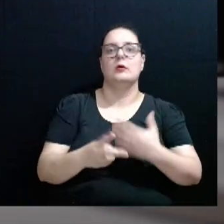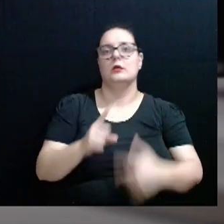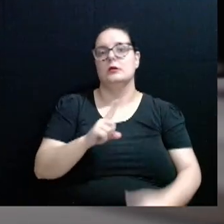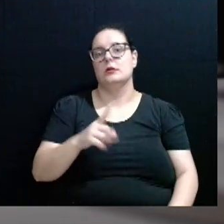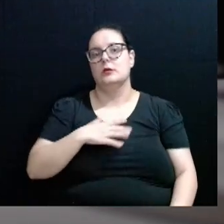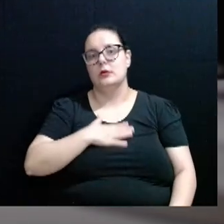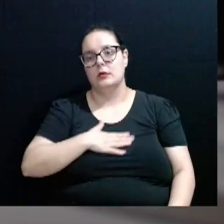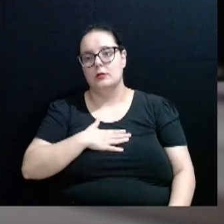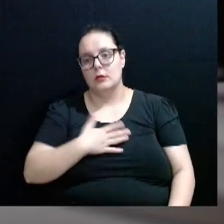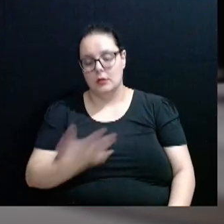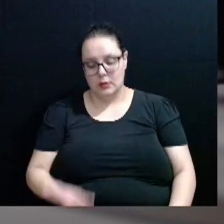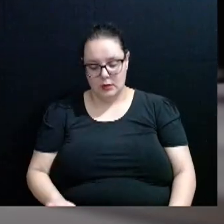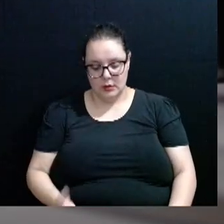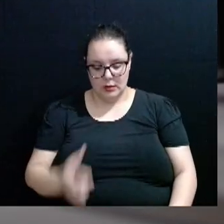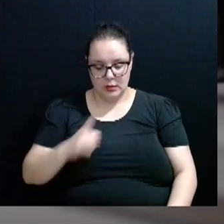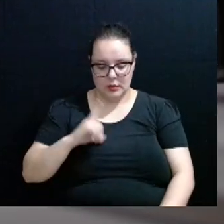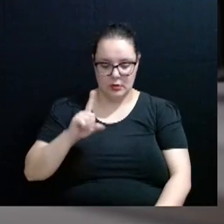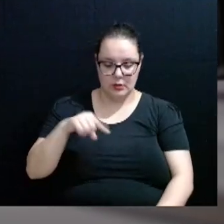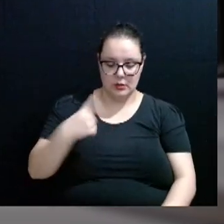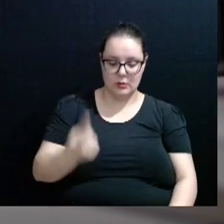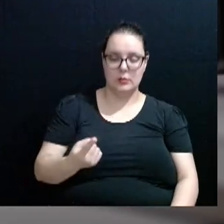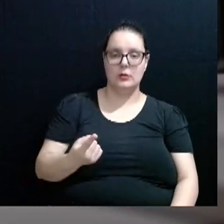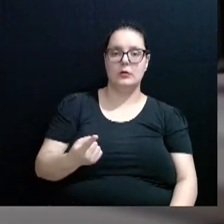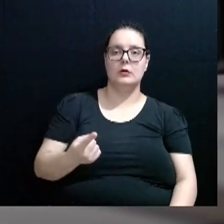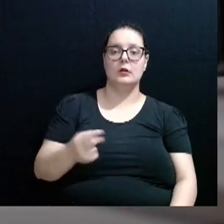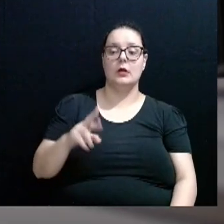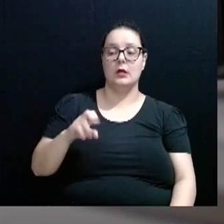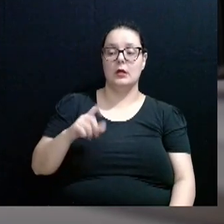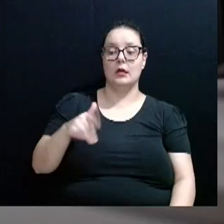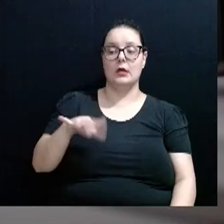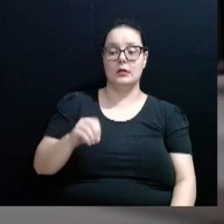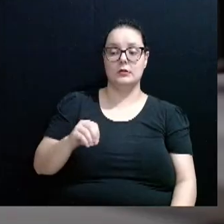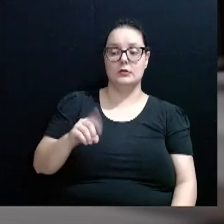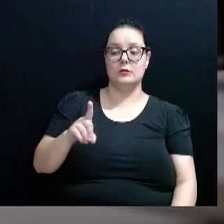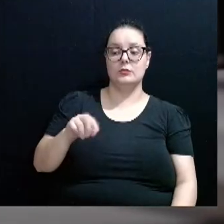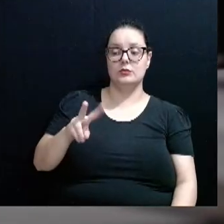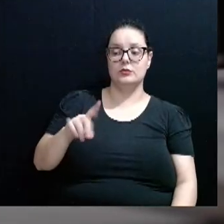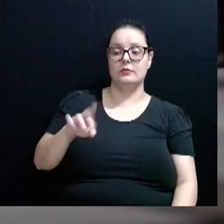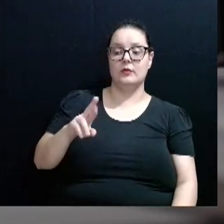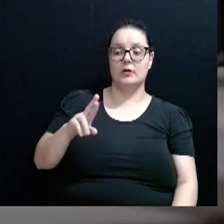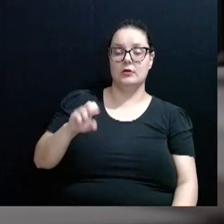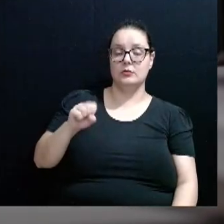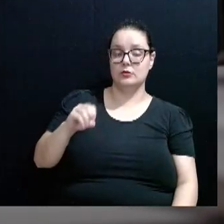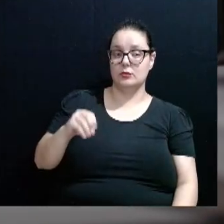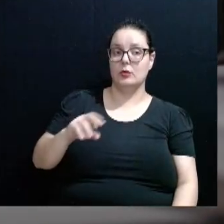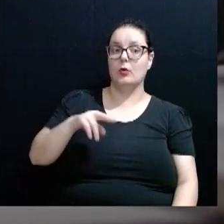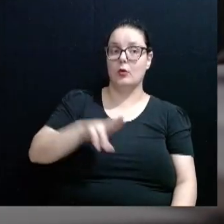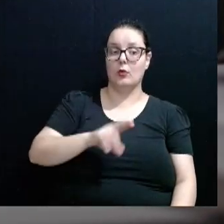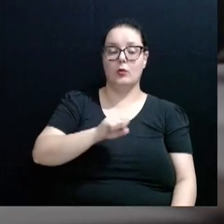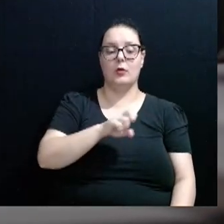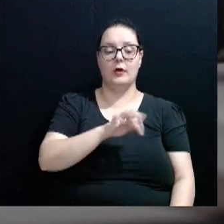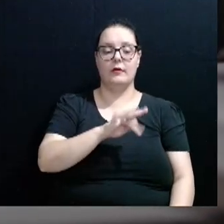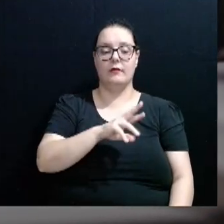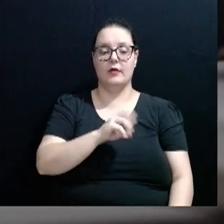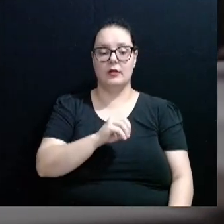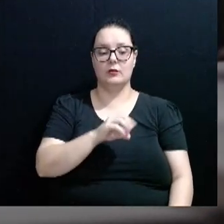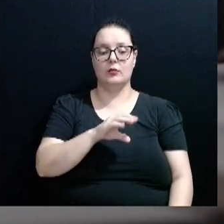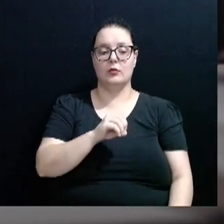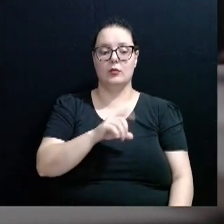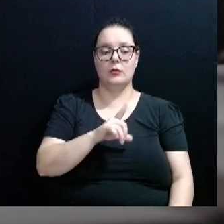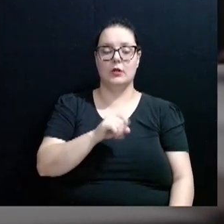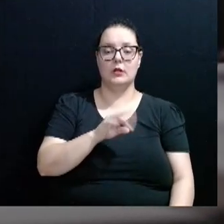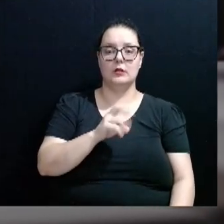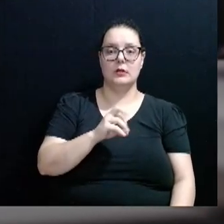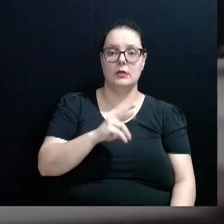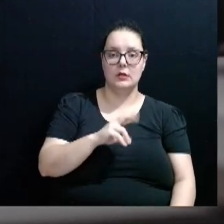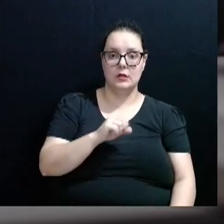outro termo que é chamado reação adversa ou efeito colateral, que é o efeito indesejado naquela dose terapêutica.